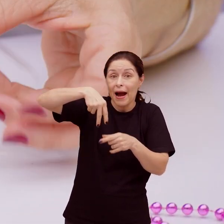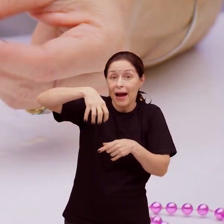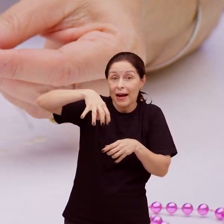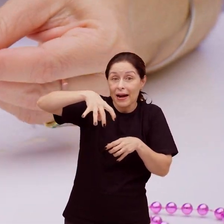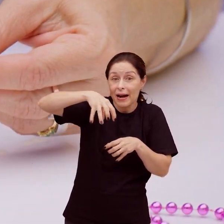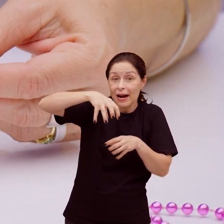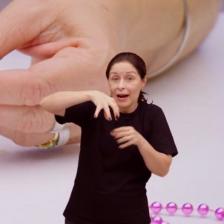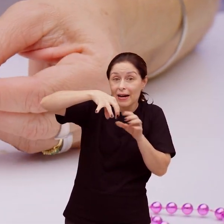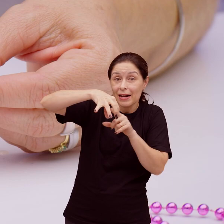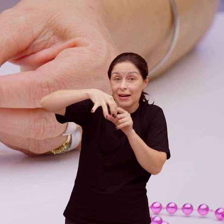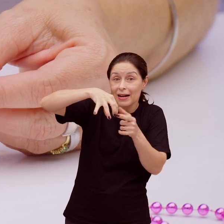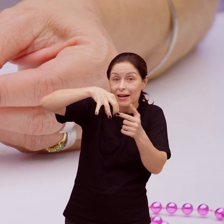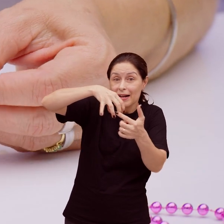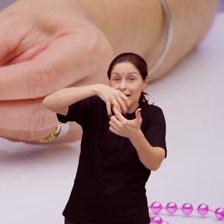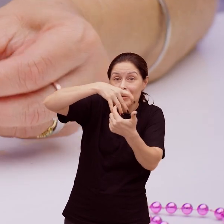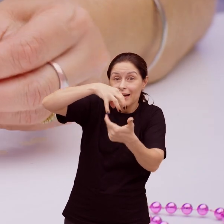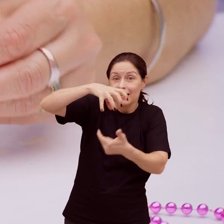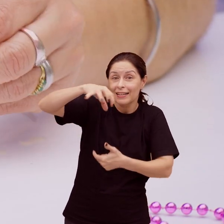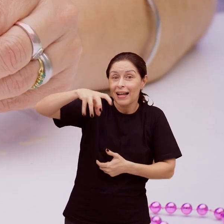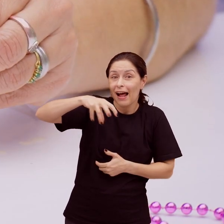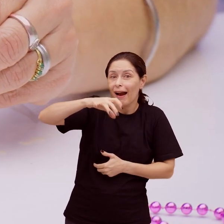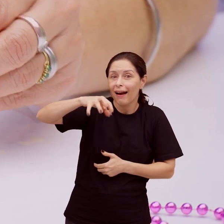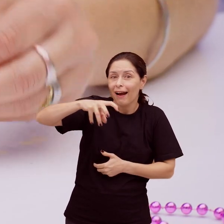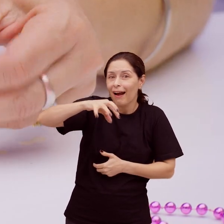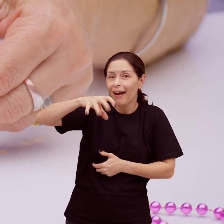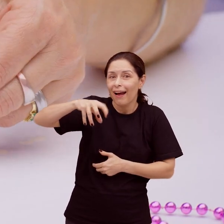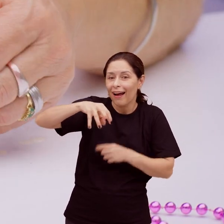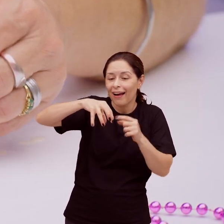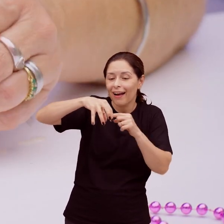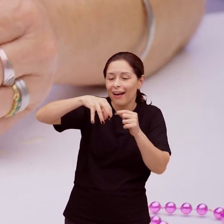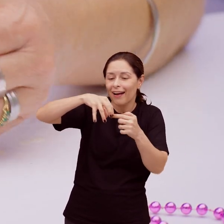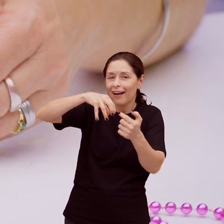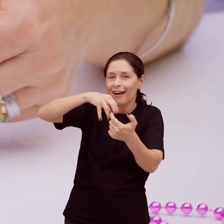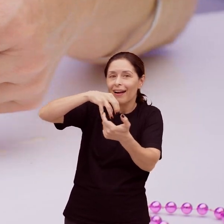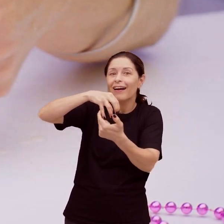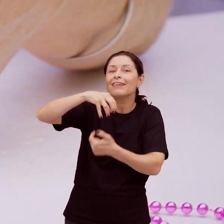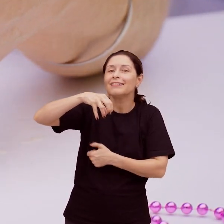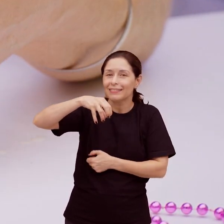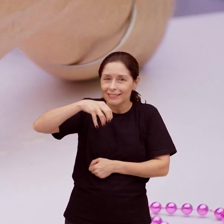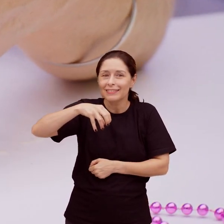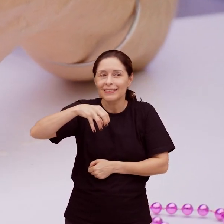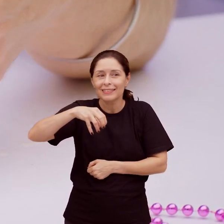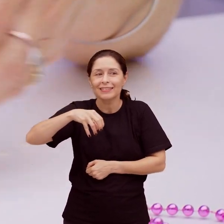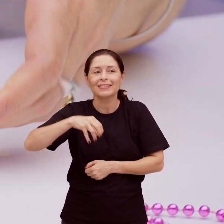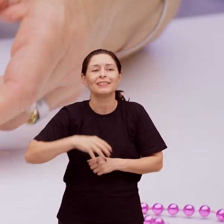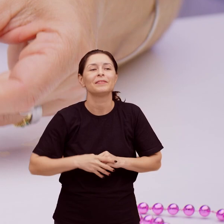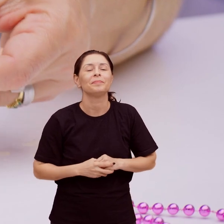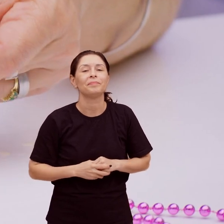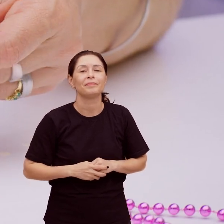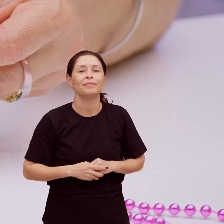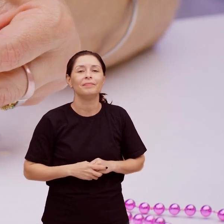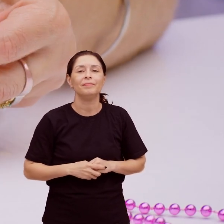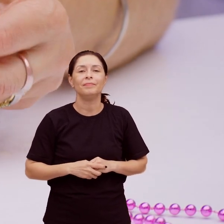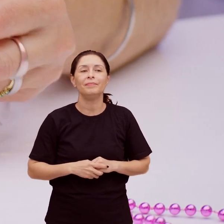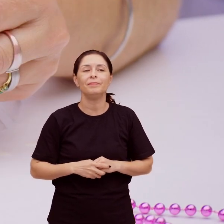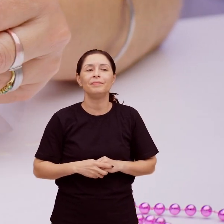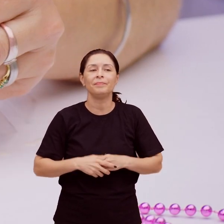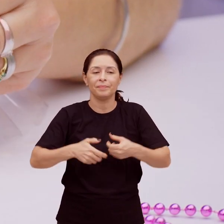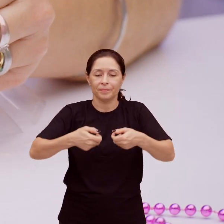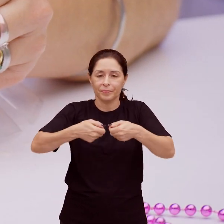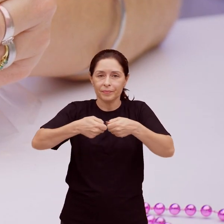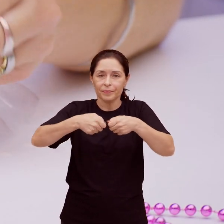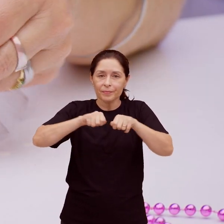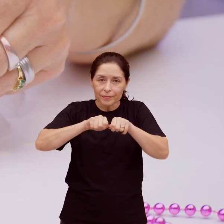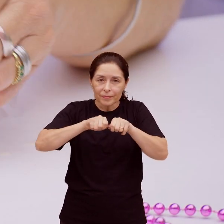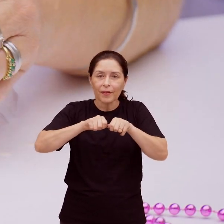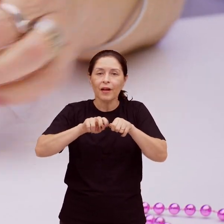ficar mais bonitinho, eu posso dobrar bem aqui embaixo, bem pouquinho mesmo, ó. Só um pedacinho. Para